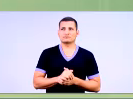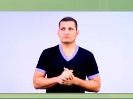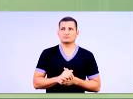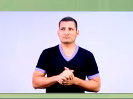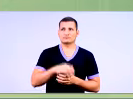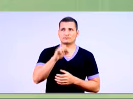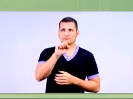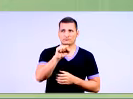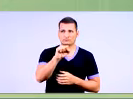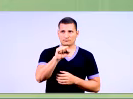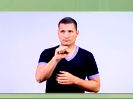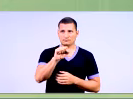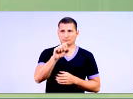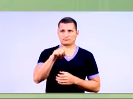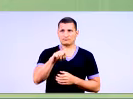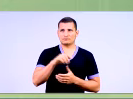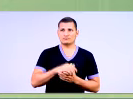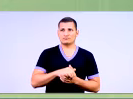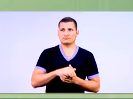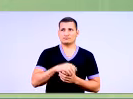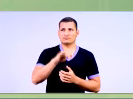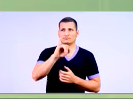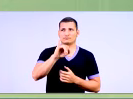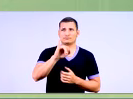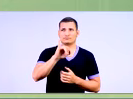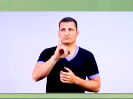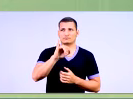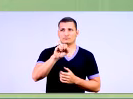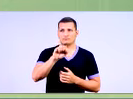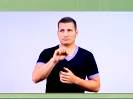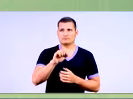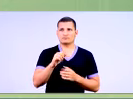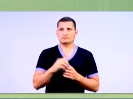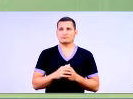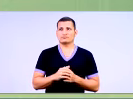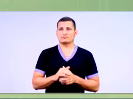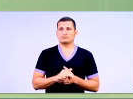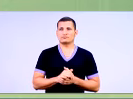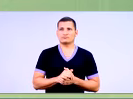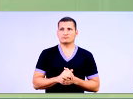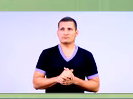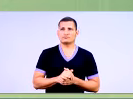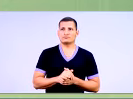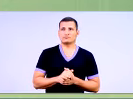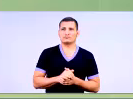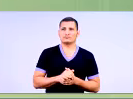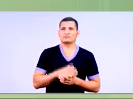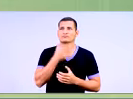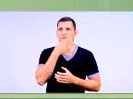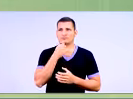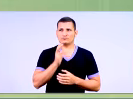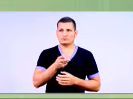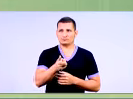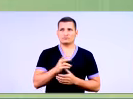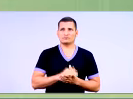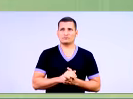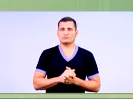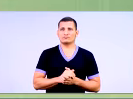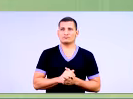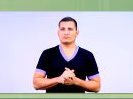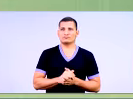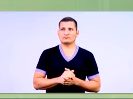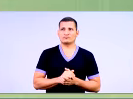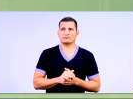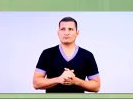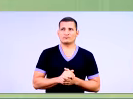que representa o is, é a abreviação de is, do verbo to be. Bem, Ícaro continua então. What